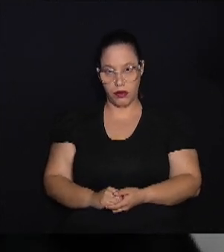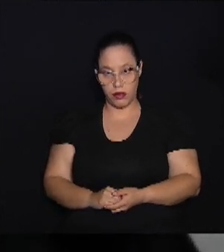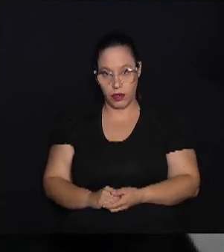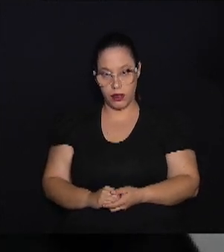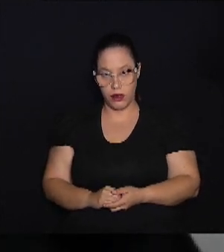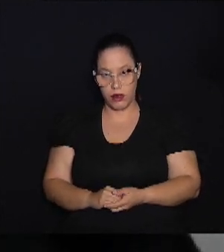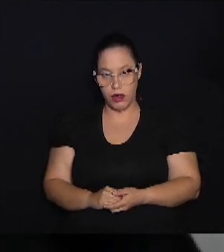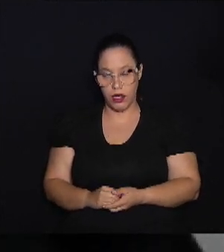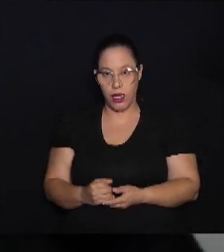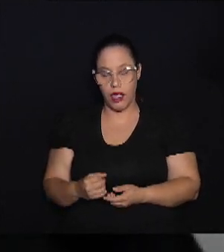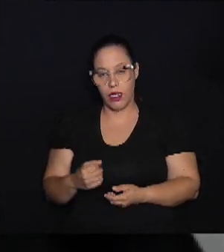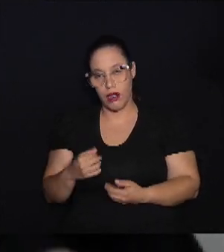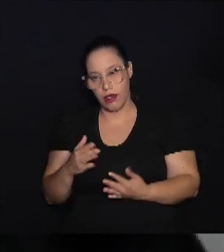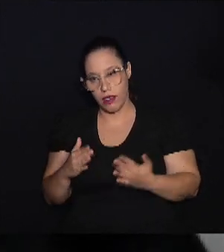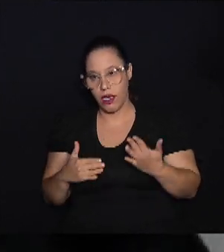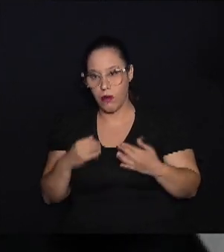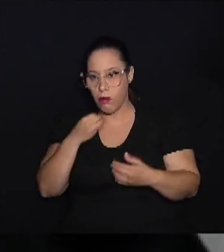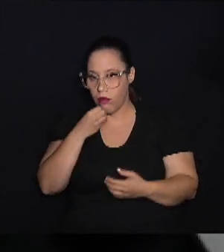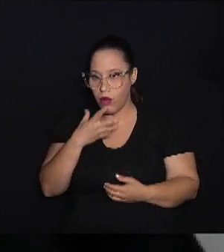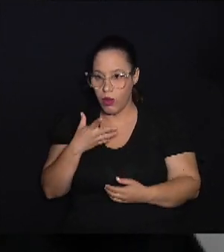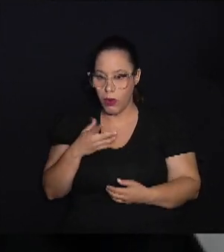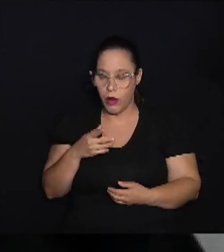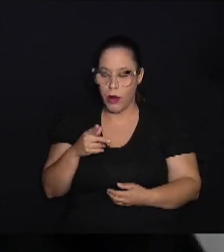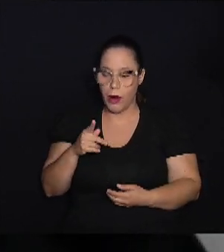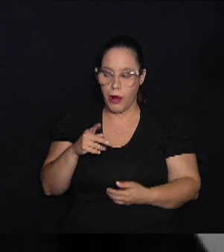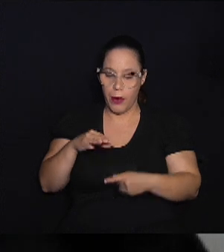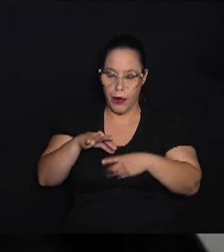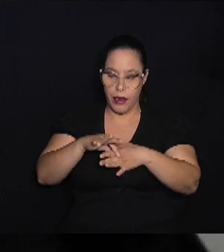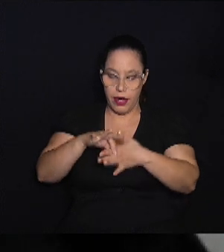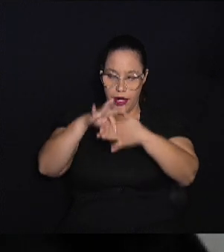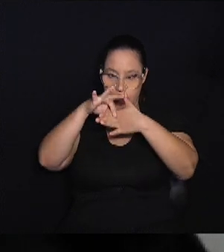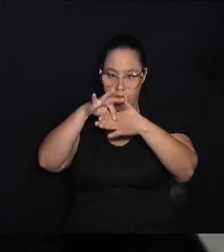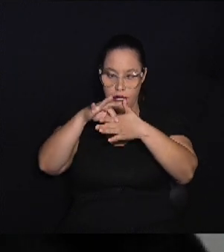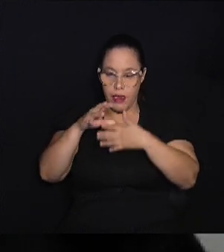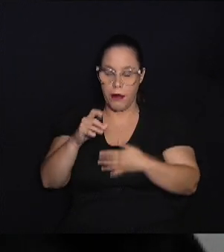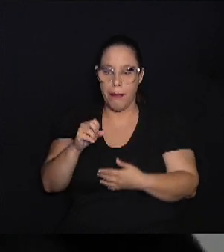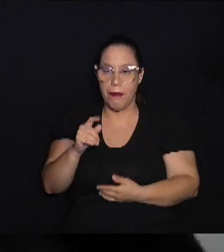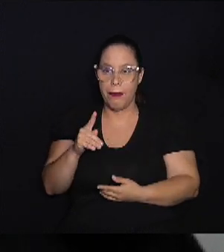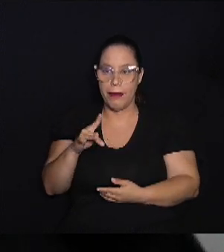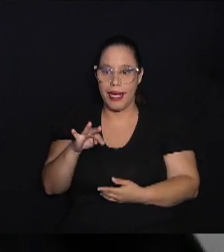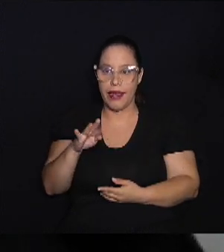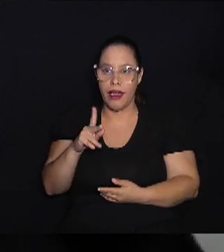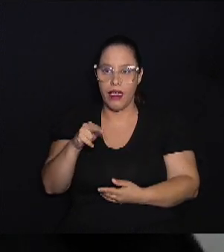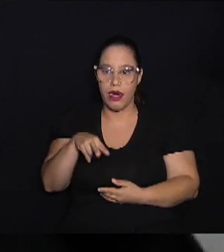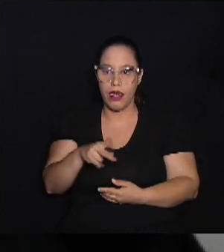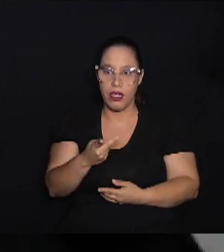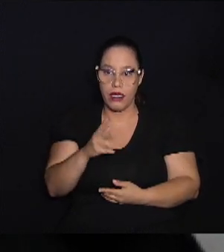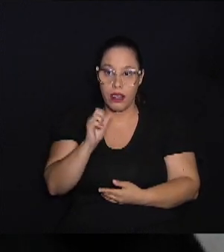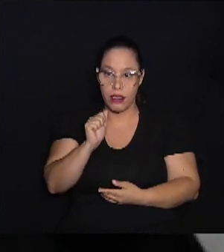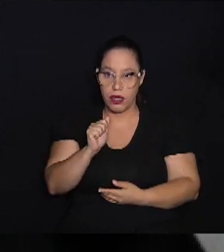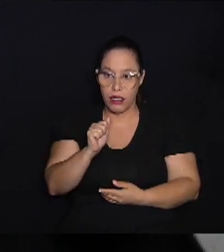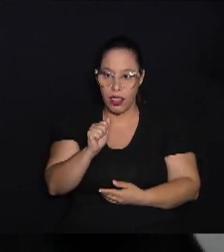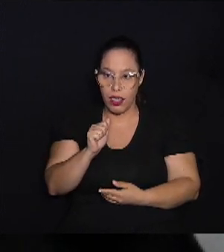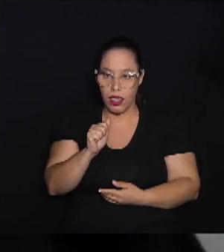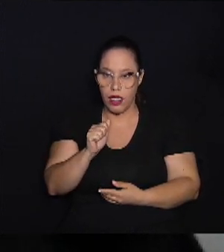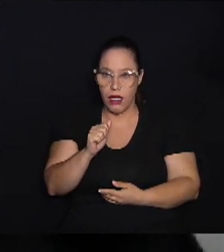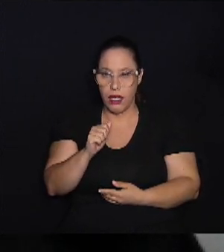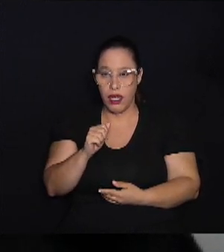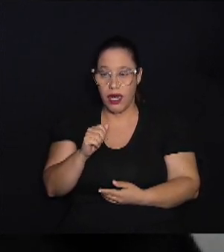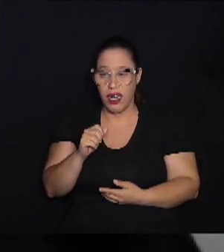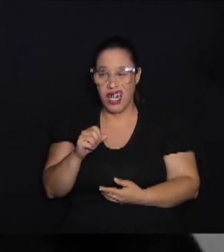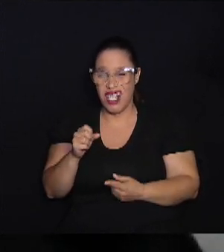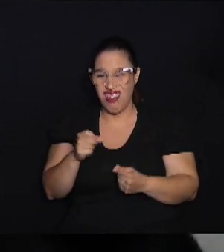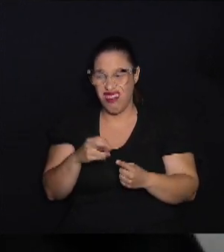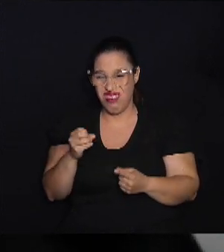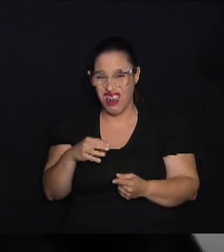deterioram o metabolismo. Picanha, por exemplo, é um tipo de proteína que é mais pró-inflamatória, porque o tipo